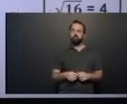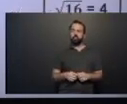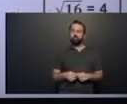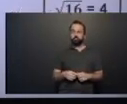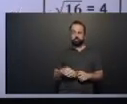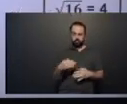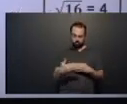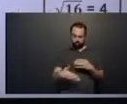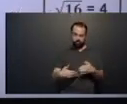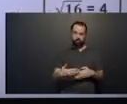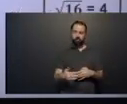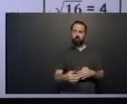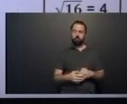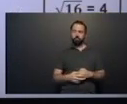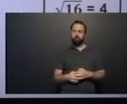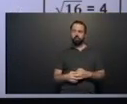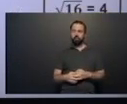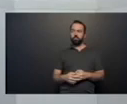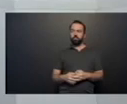Vamos para mais uma questão.